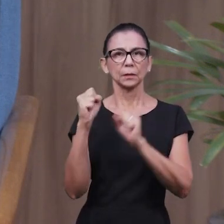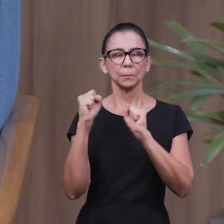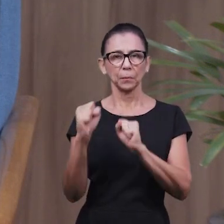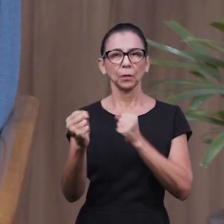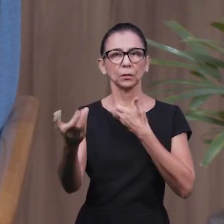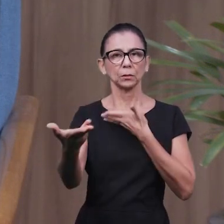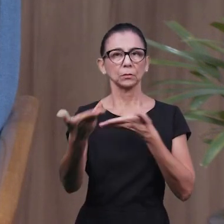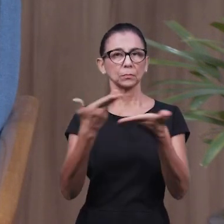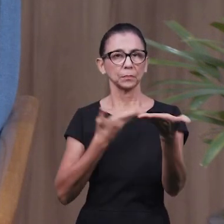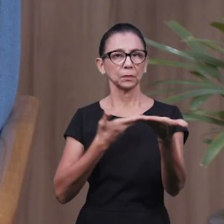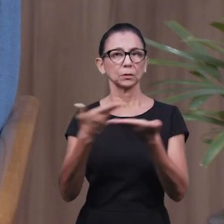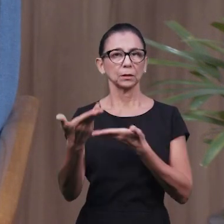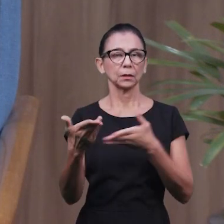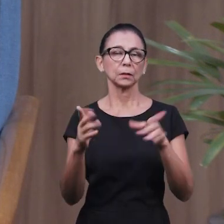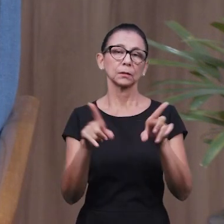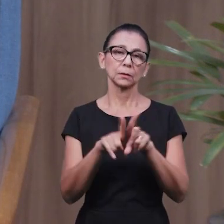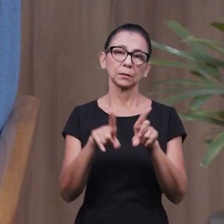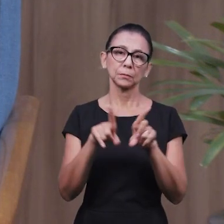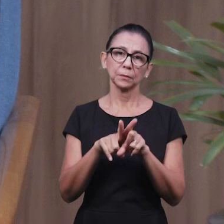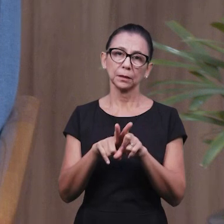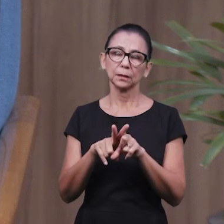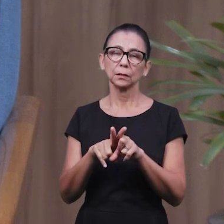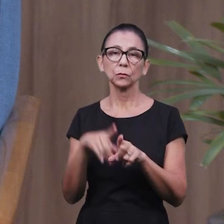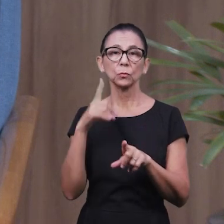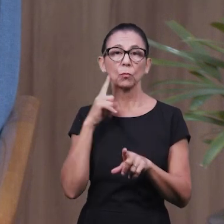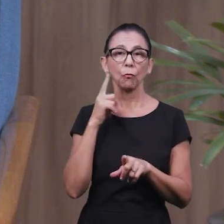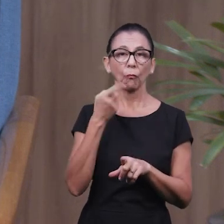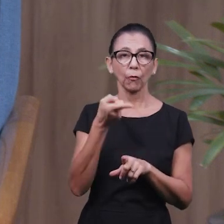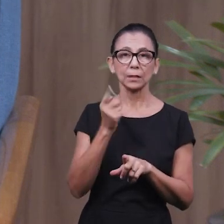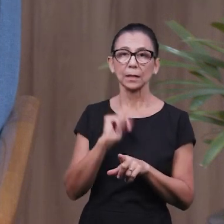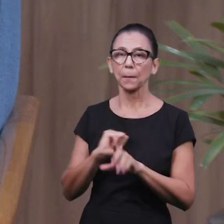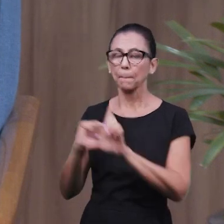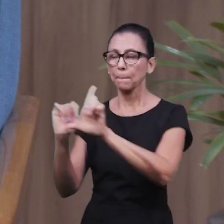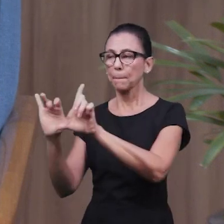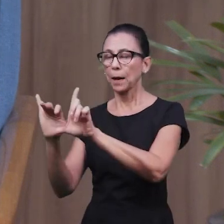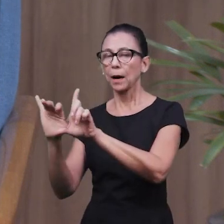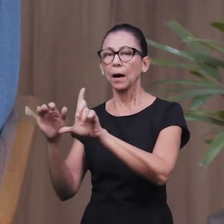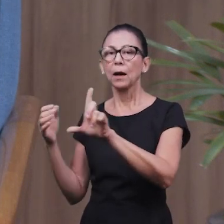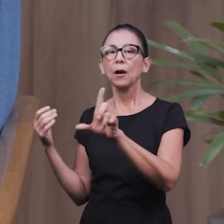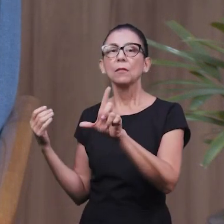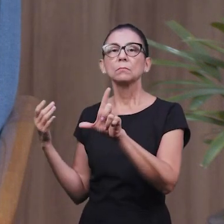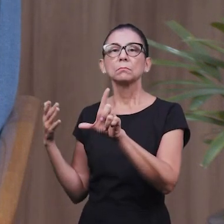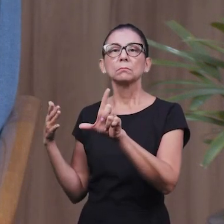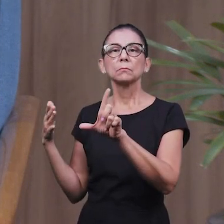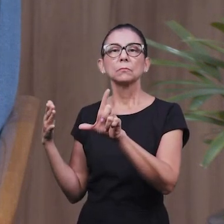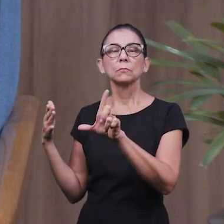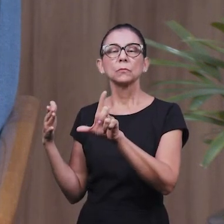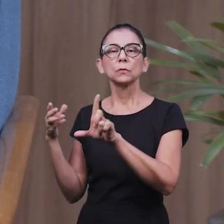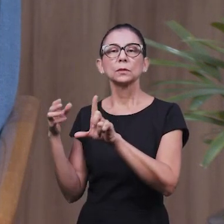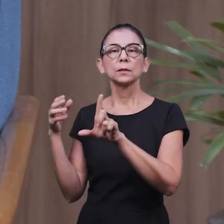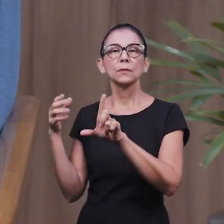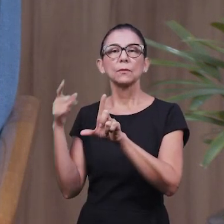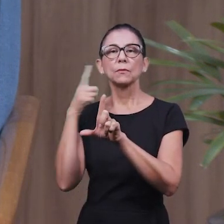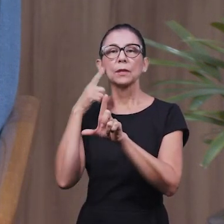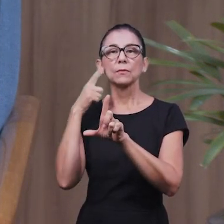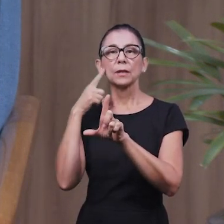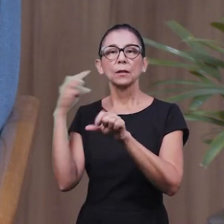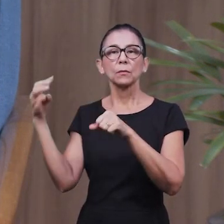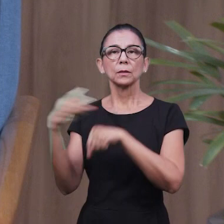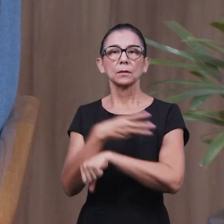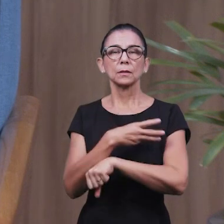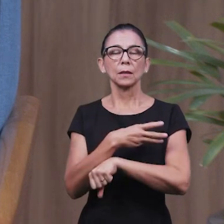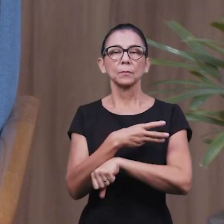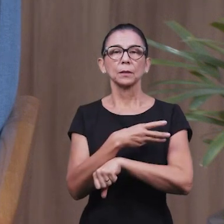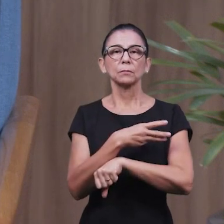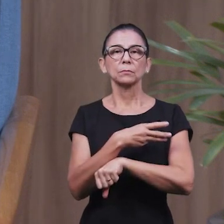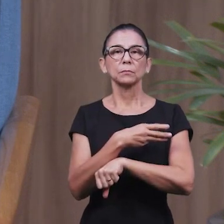fazer isso, ao apontar a câmera do seu celular para o QR Code, você vai ter o seu aparelho redirecionado para uma mensagem de WhatsApp.